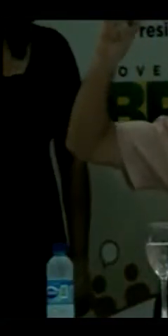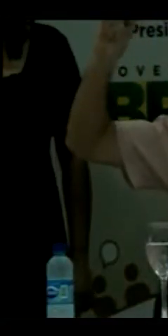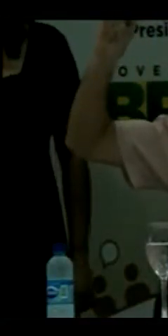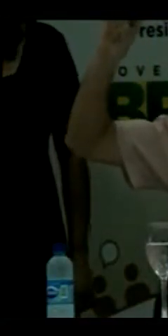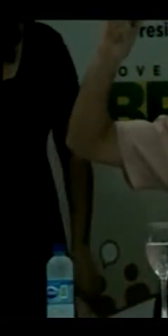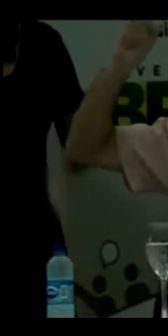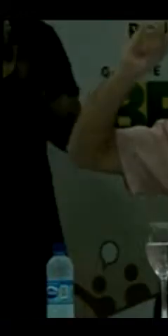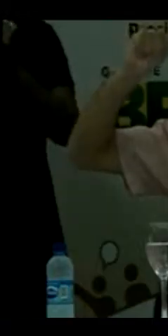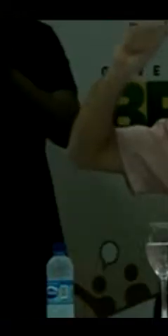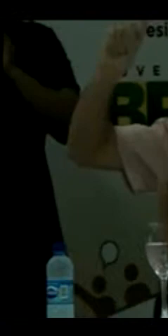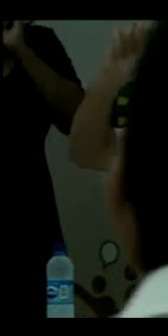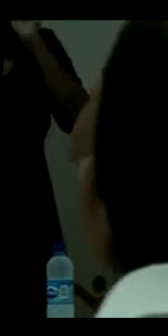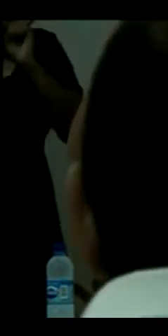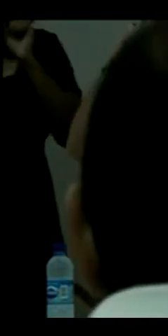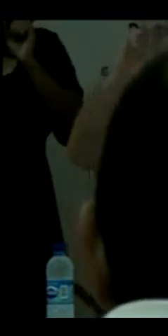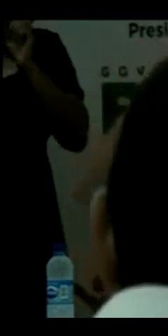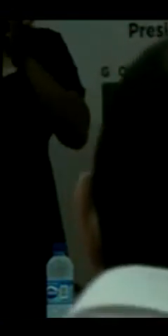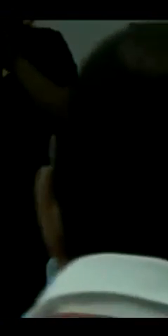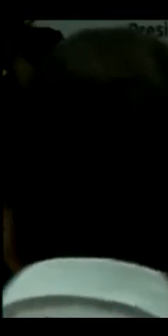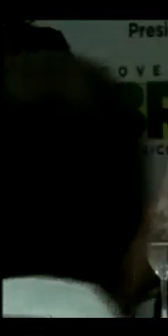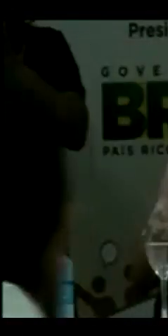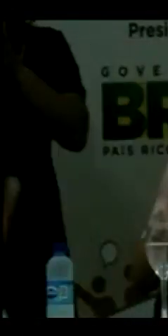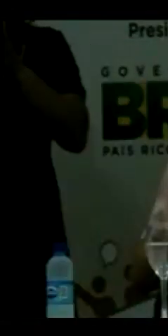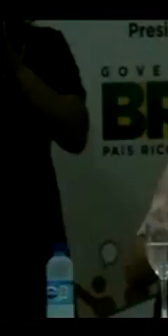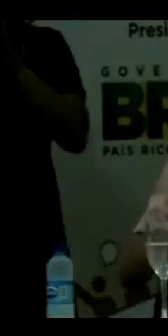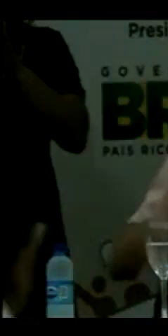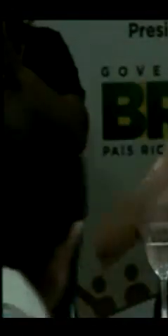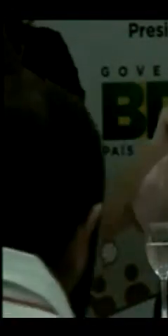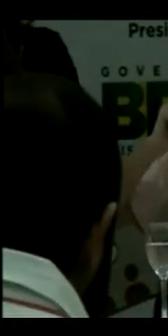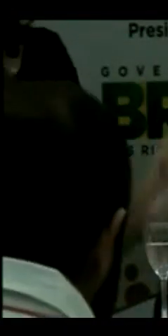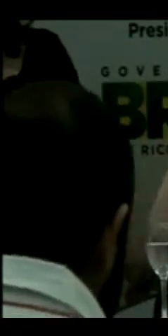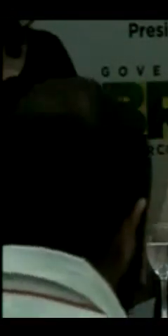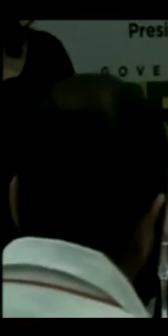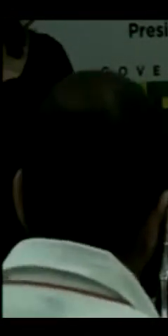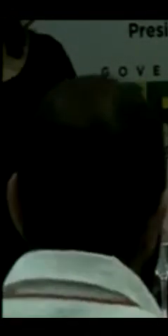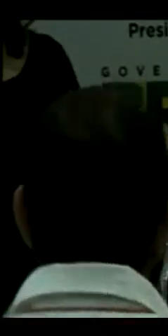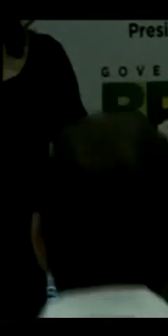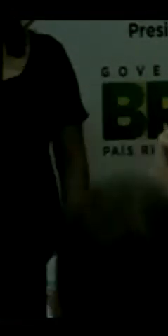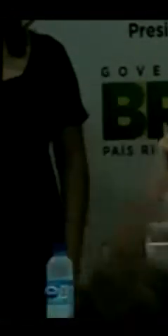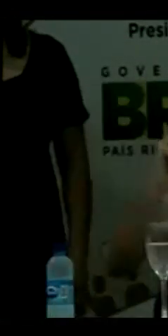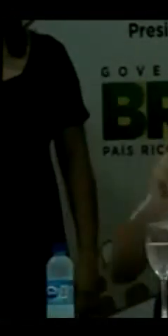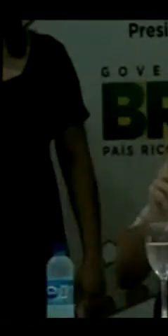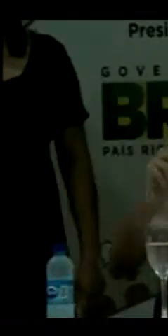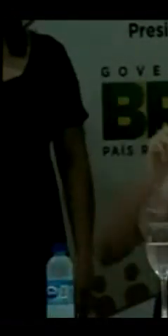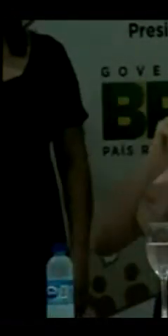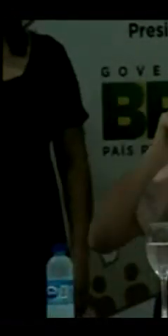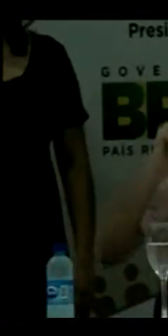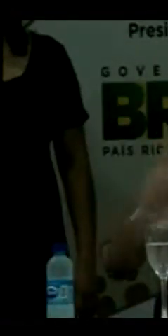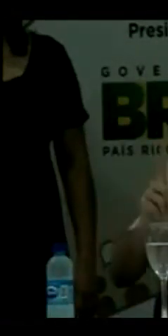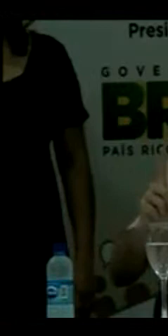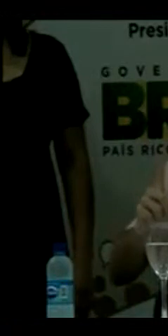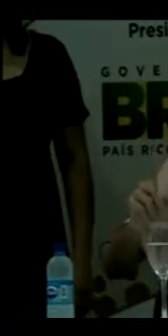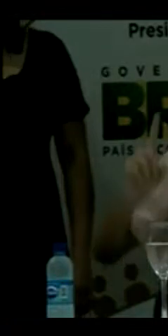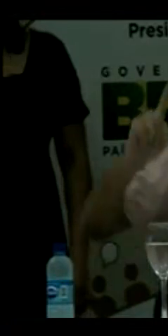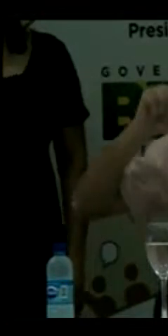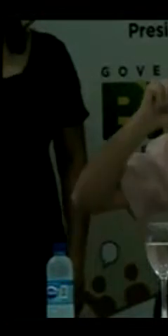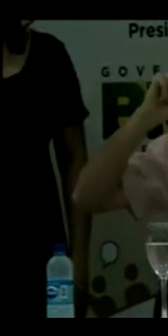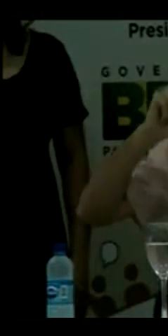começou do primeiro elemento da nossa ontologia. Agora, eu queria que todo mundo que